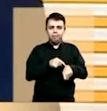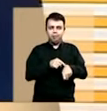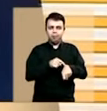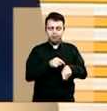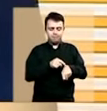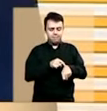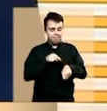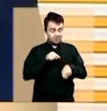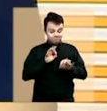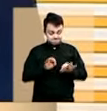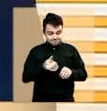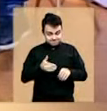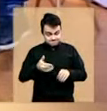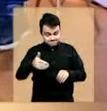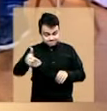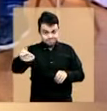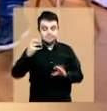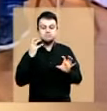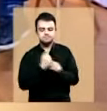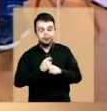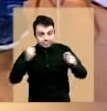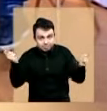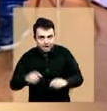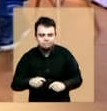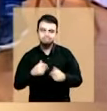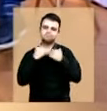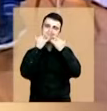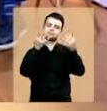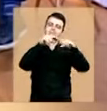bem que eu não tenho certeza de quanto tempo nós temos.